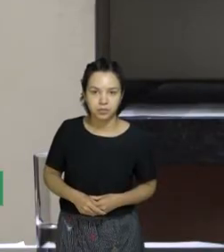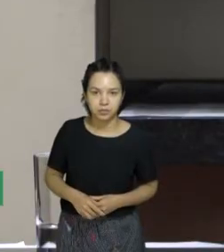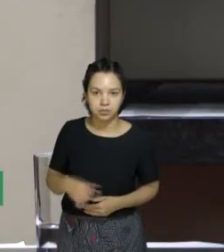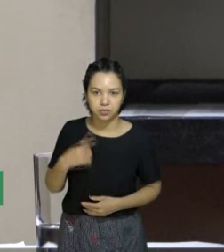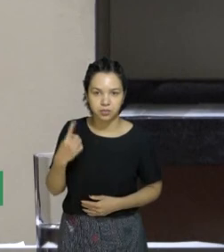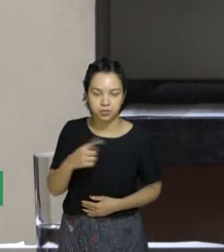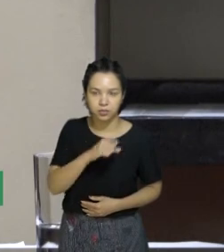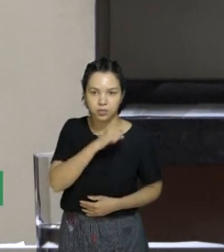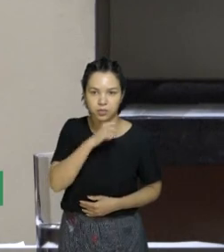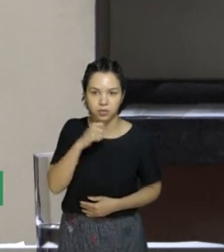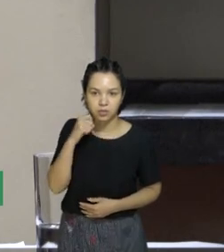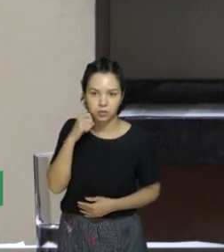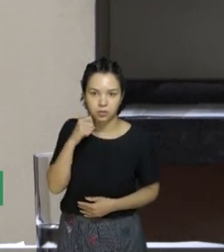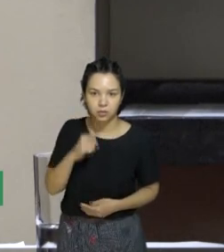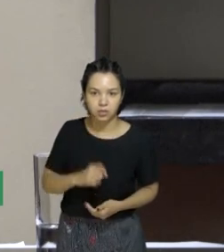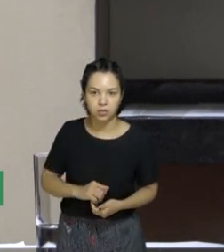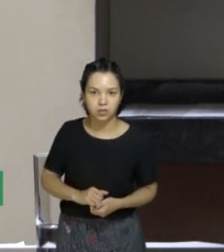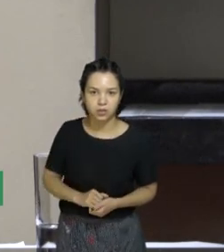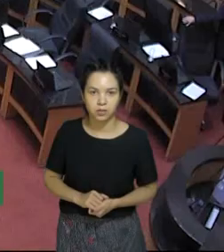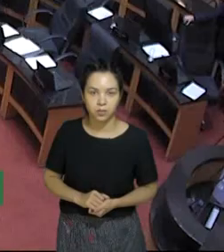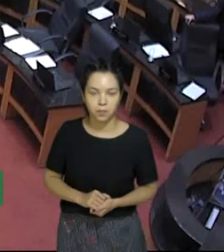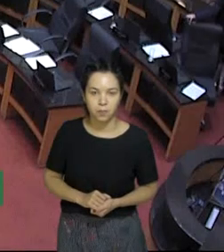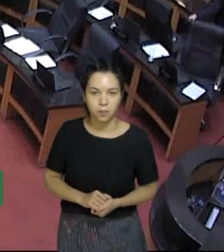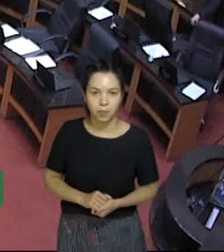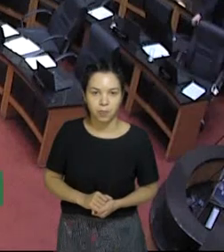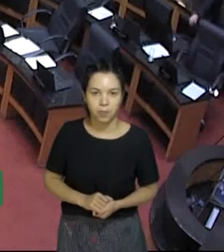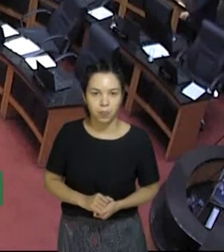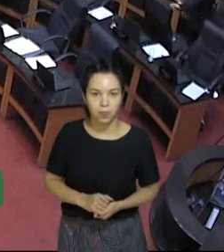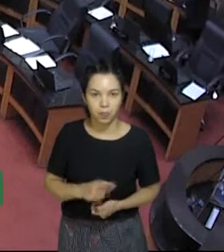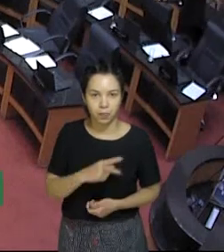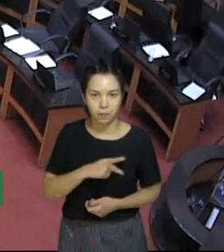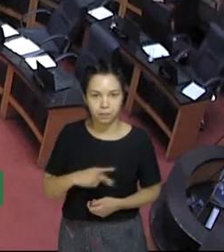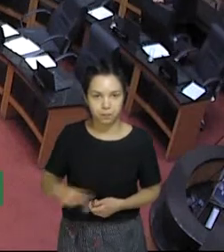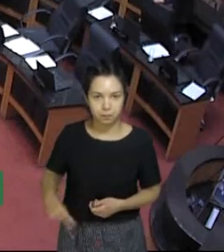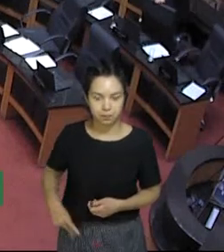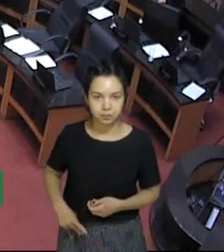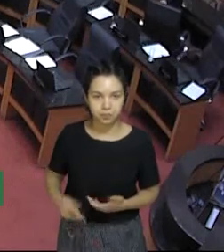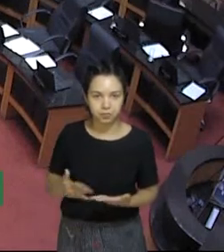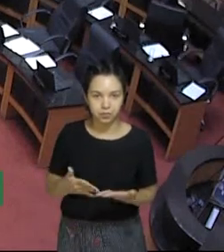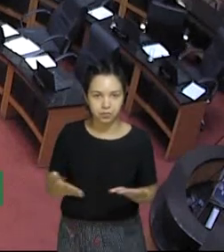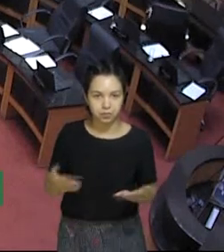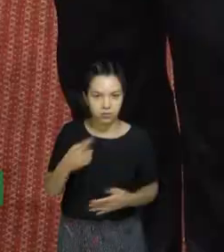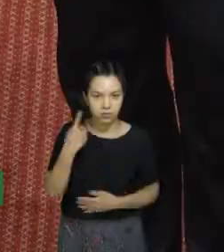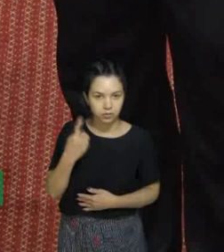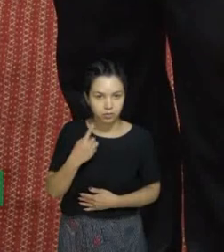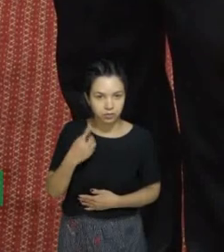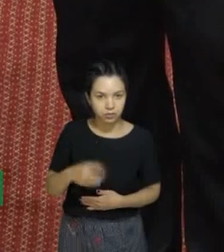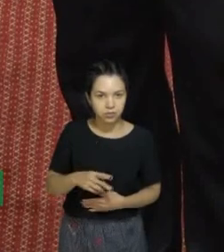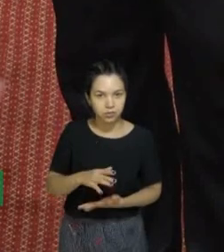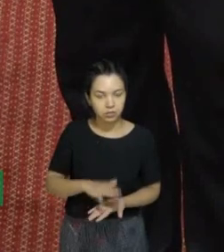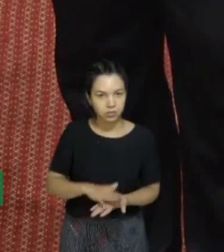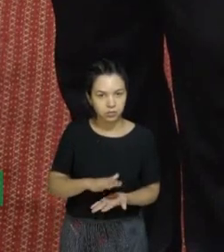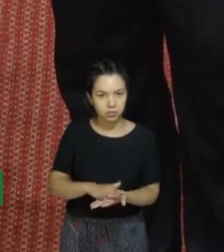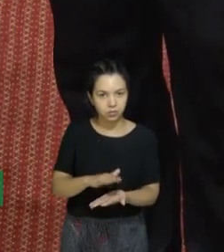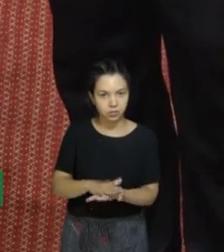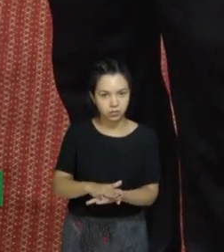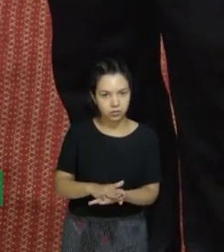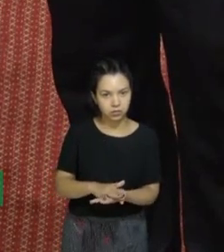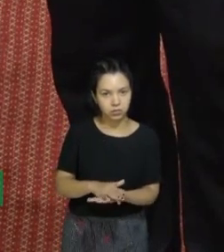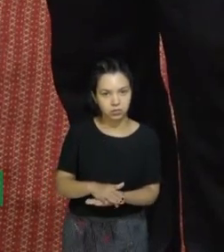Massocco. Meus cumprimentos, presidente, os demais deputados. Parabenizar o Pedrão, deputado, pela